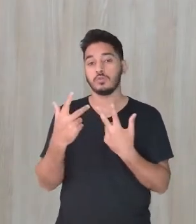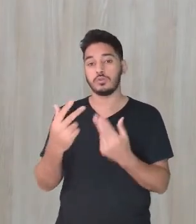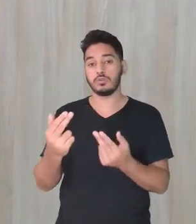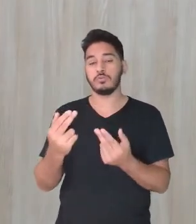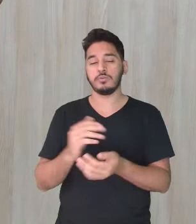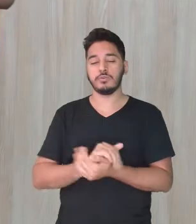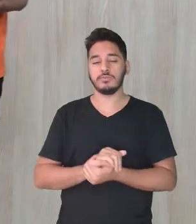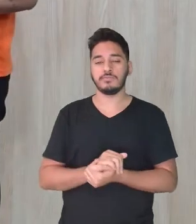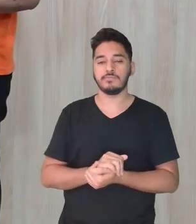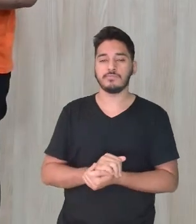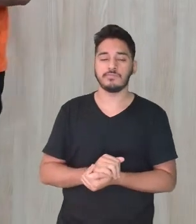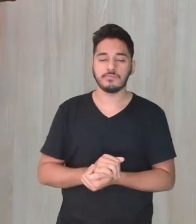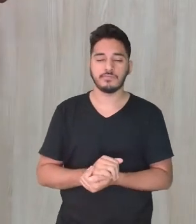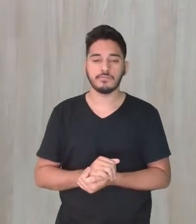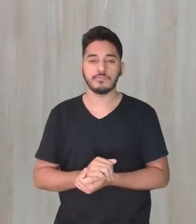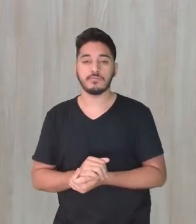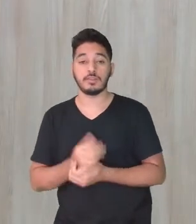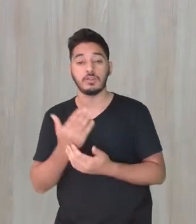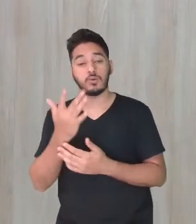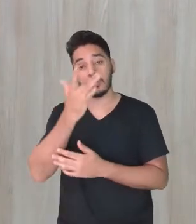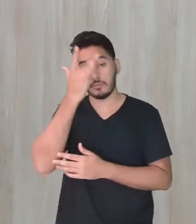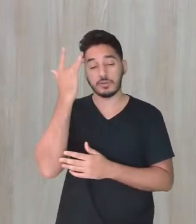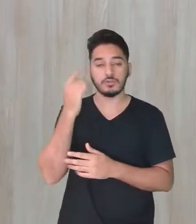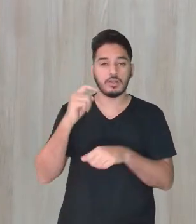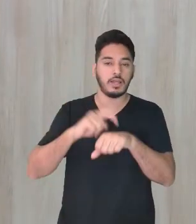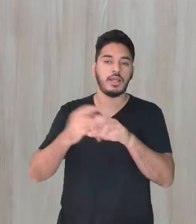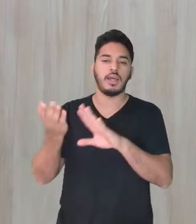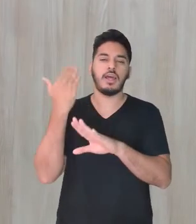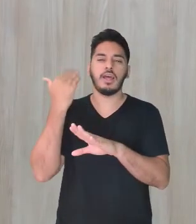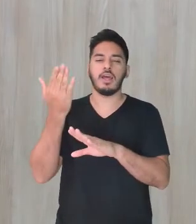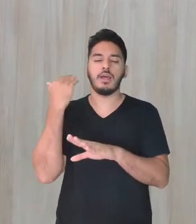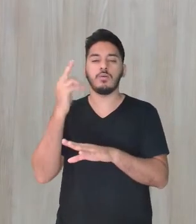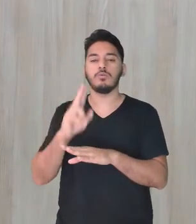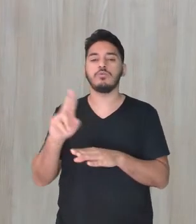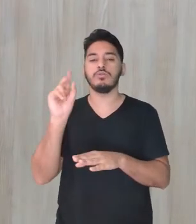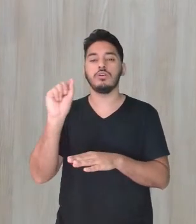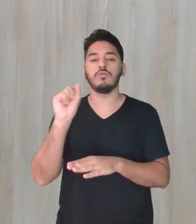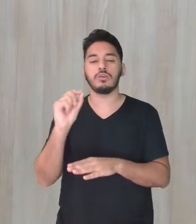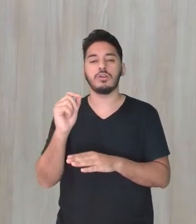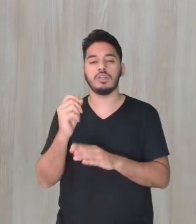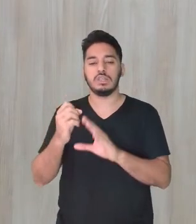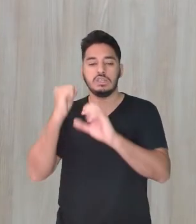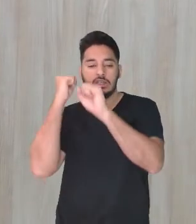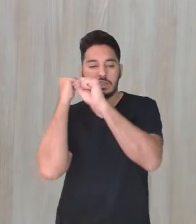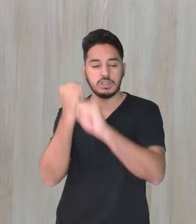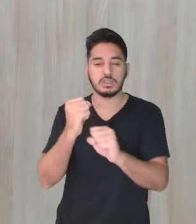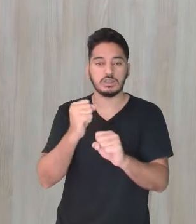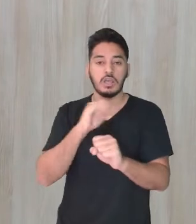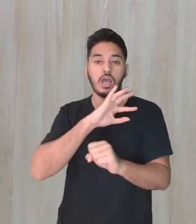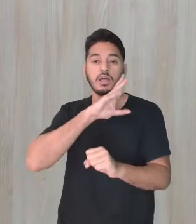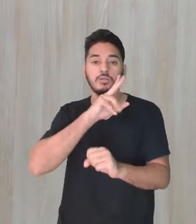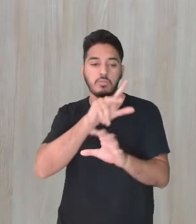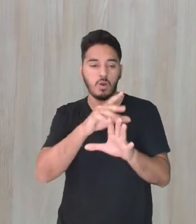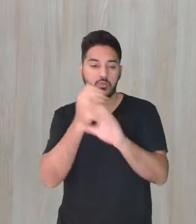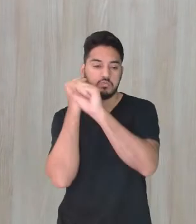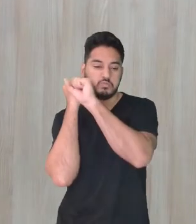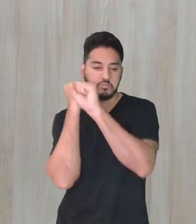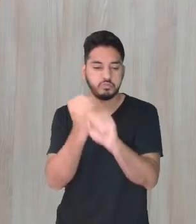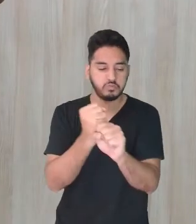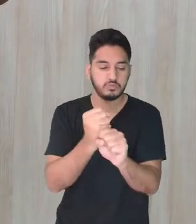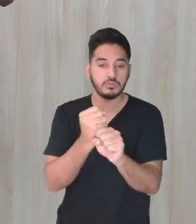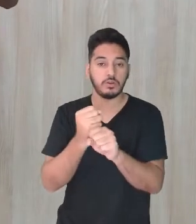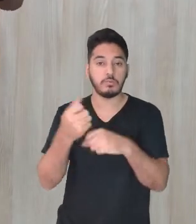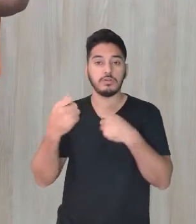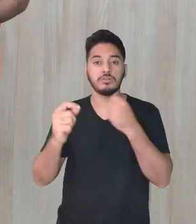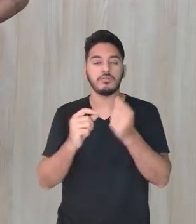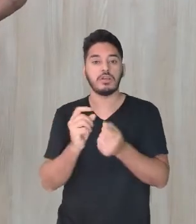seus sentimentos. Então, quando a pessoa, naquela época, né, eles usavam muito a caça, então eles precisavam caçar. Então tinham situações ali